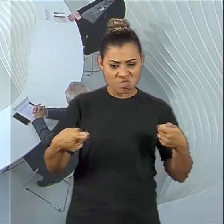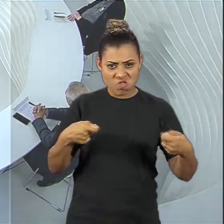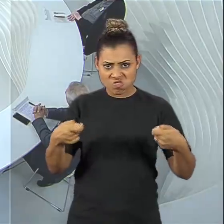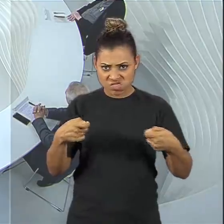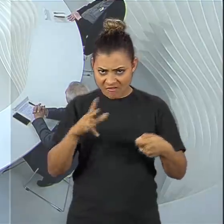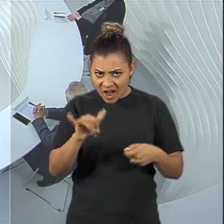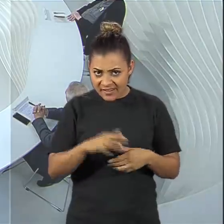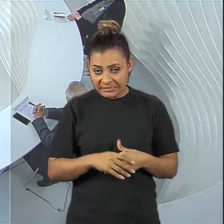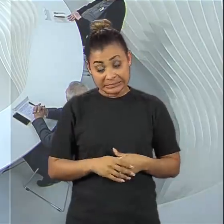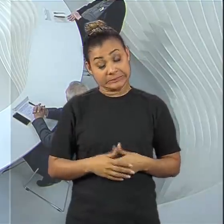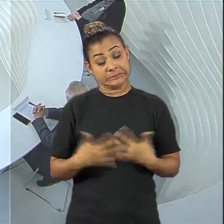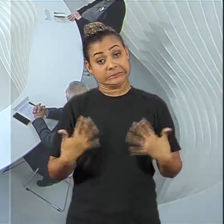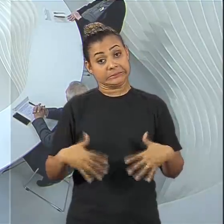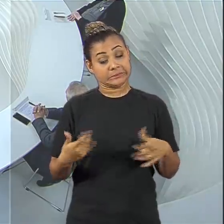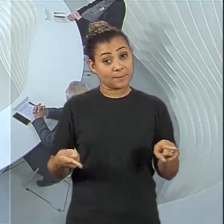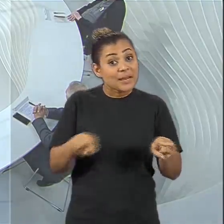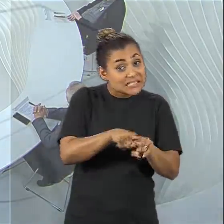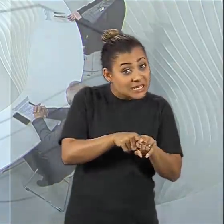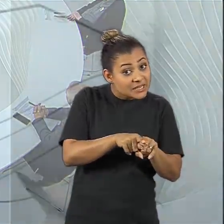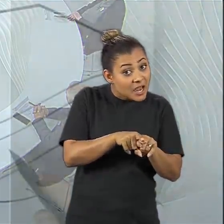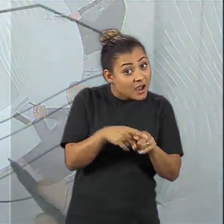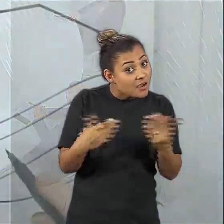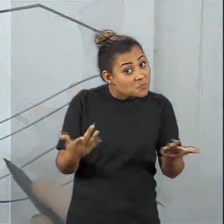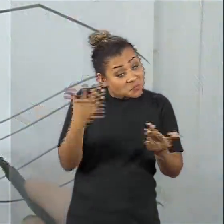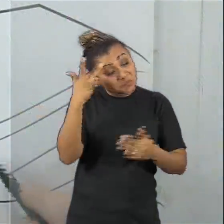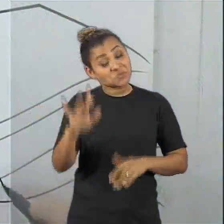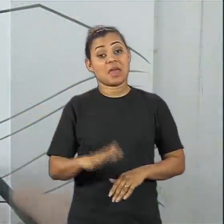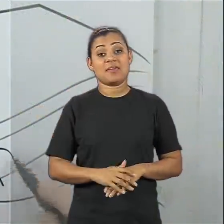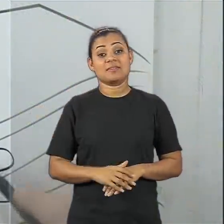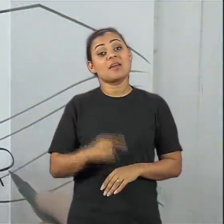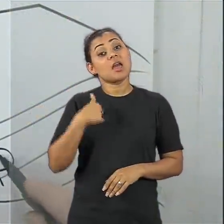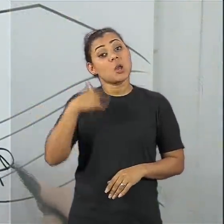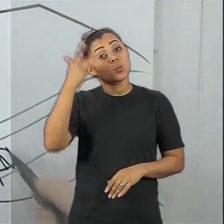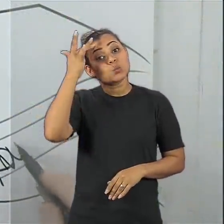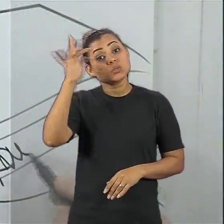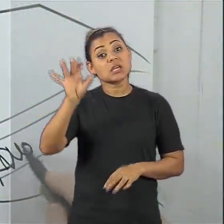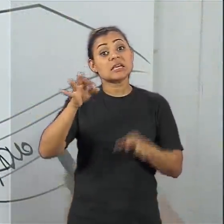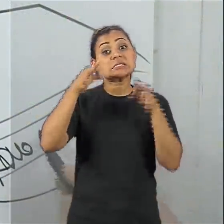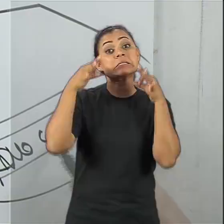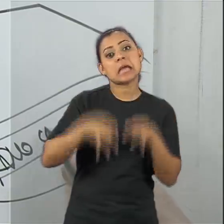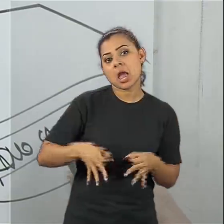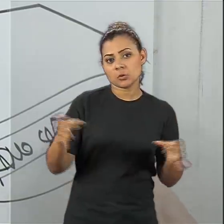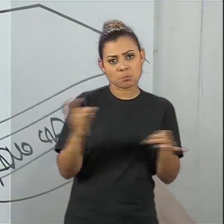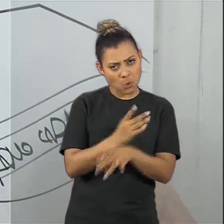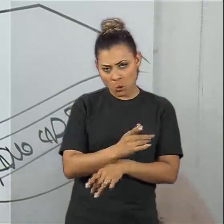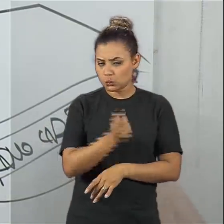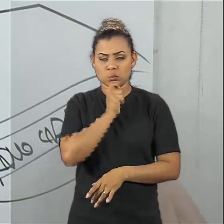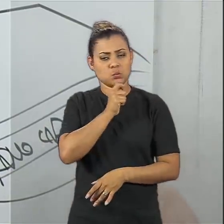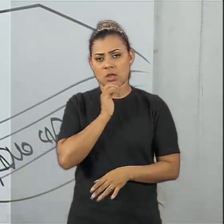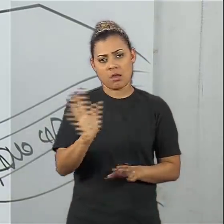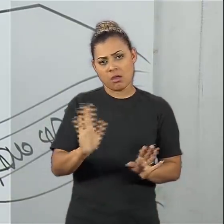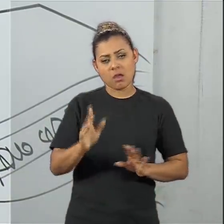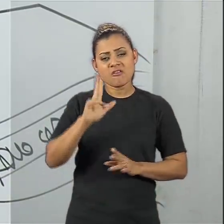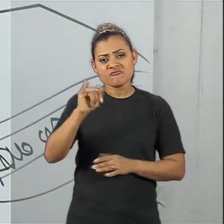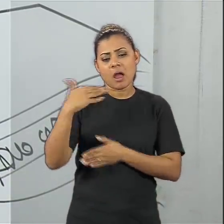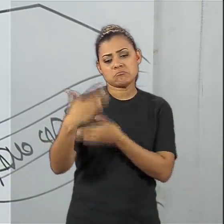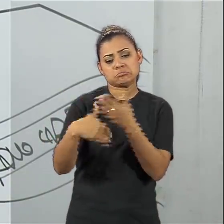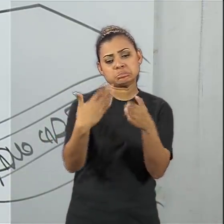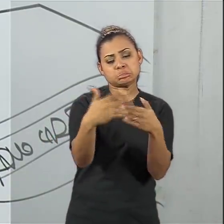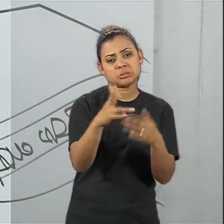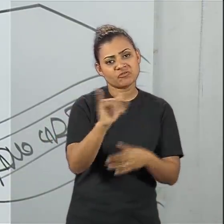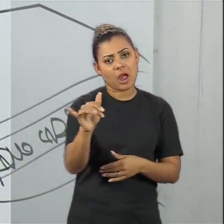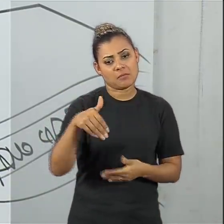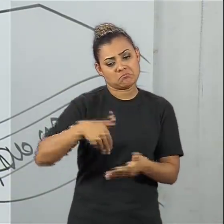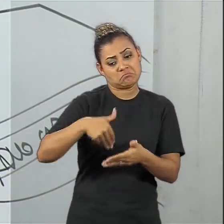não descarto, acho uma possibilidade, mas ainda também não aposto. Acho que ainda vai ter muita água para rolar, apesar do pouco